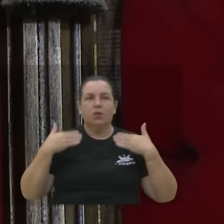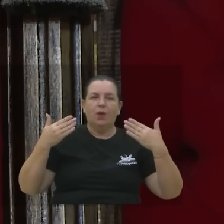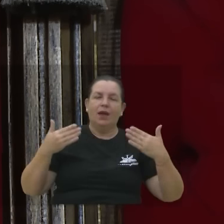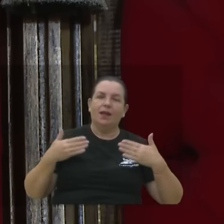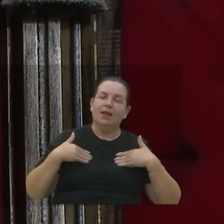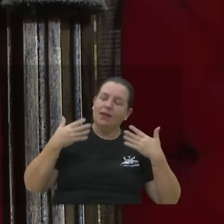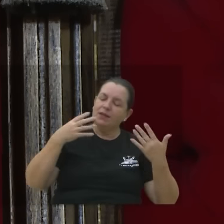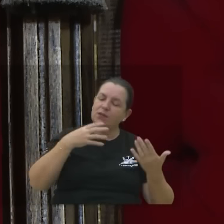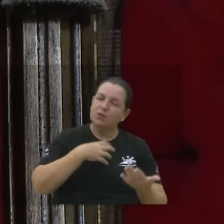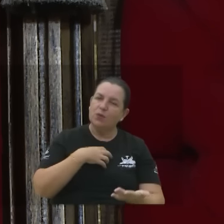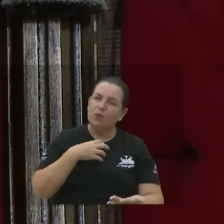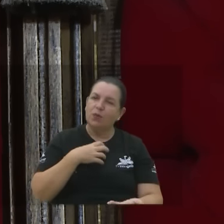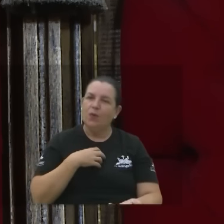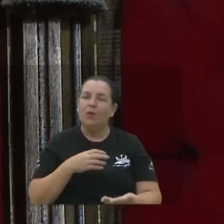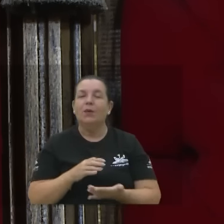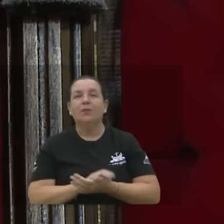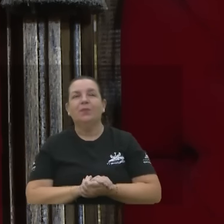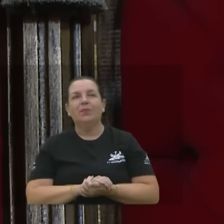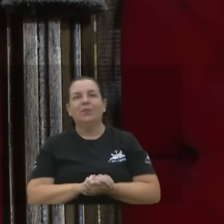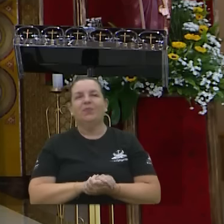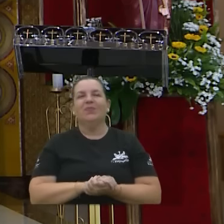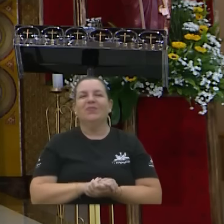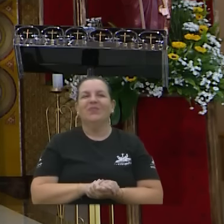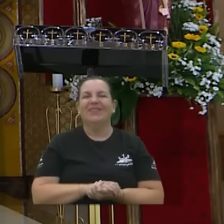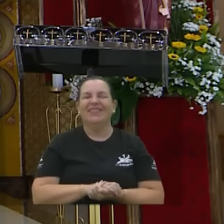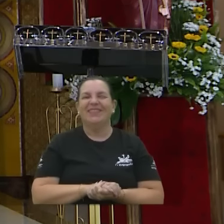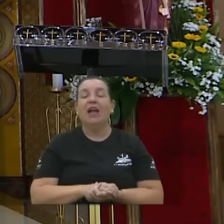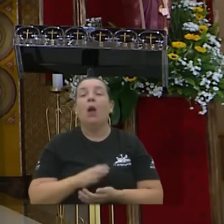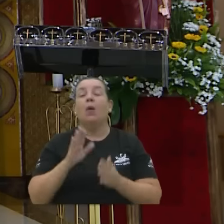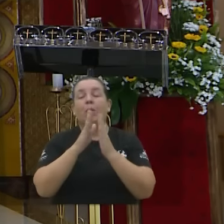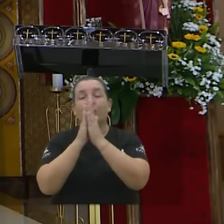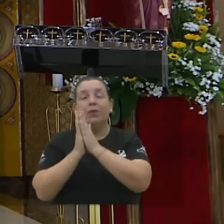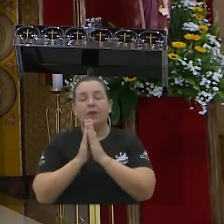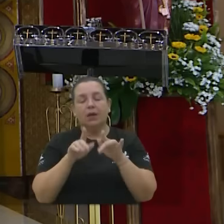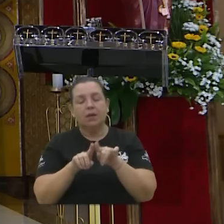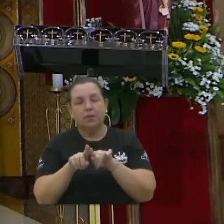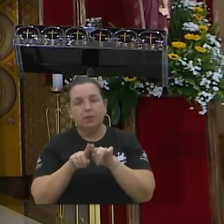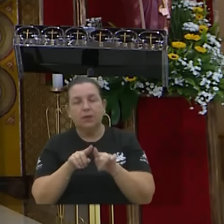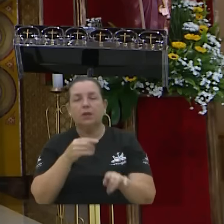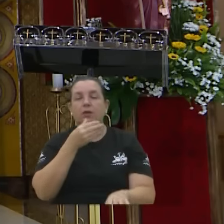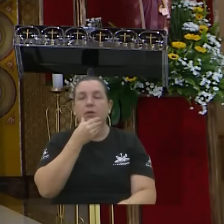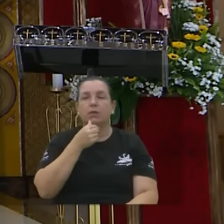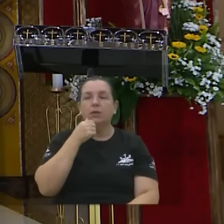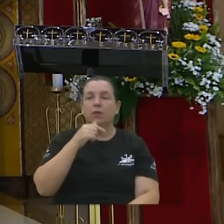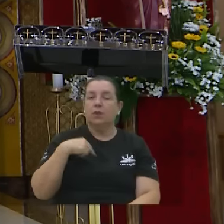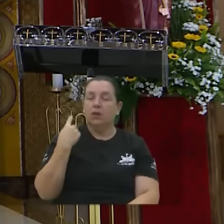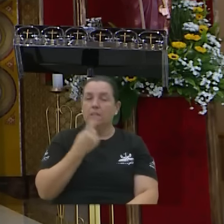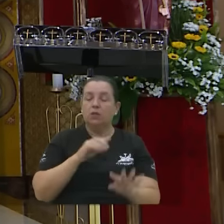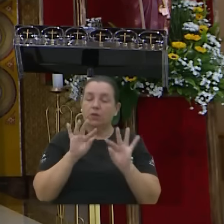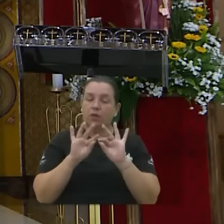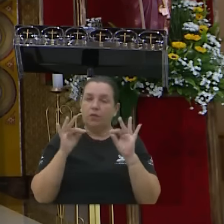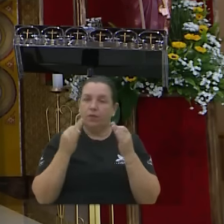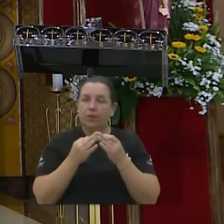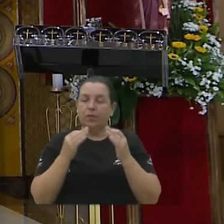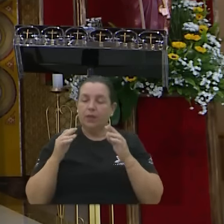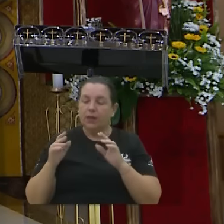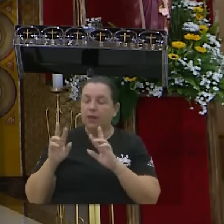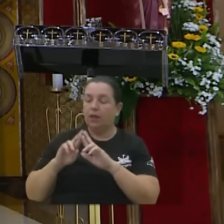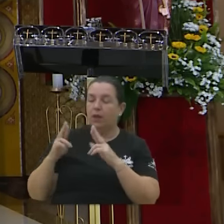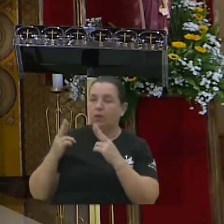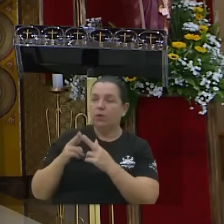isso alegre sou. Orai, irmãos e irmãs, para que esta nossa família reunida em nome